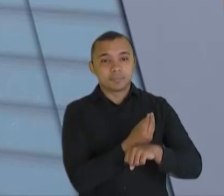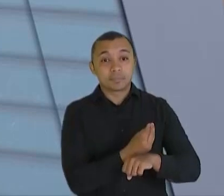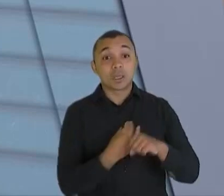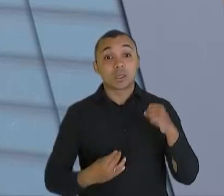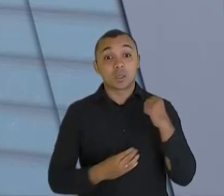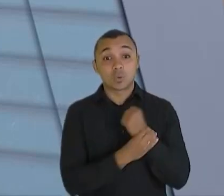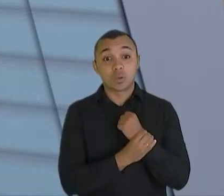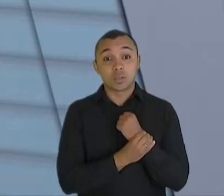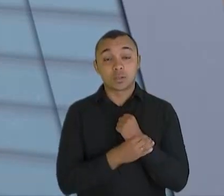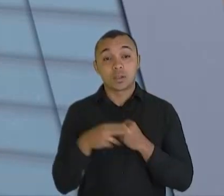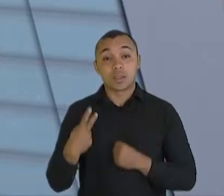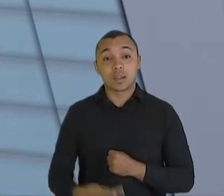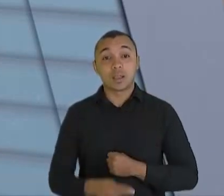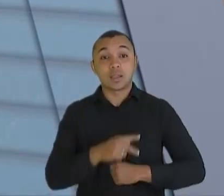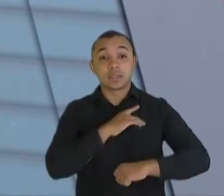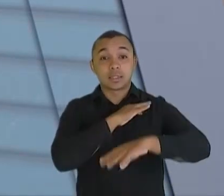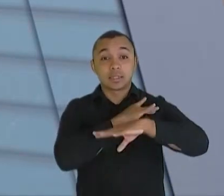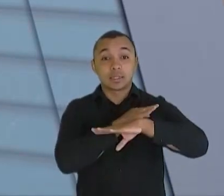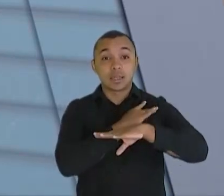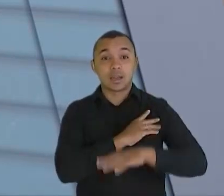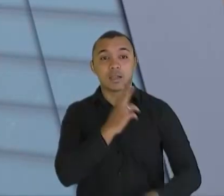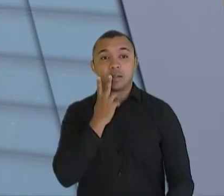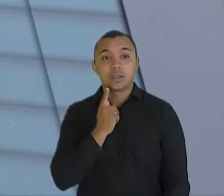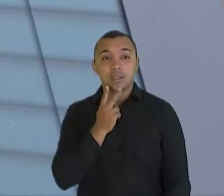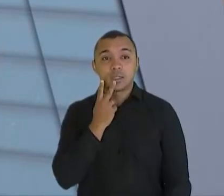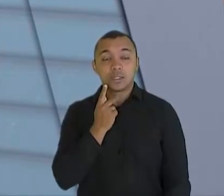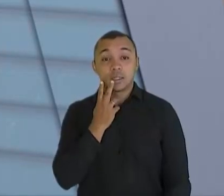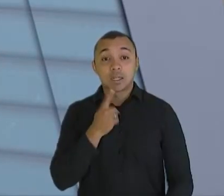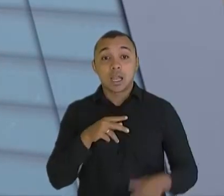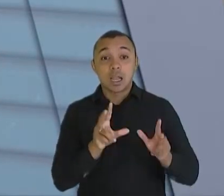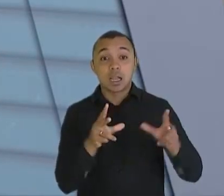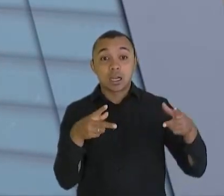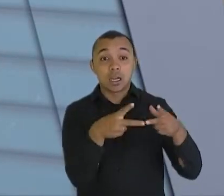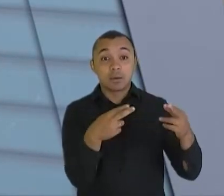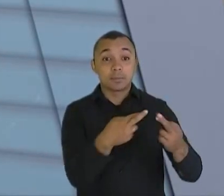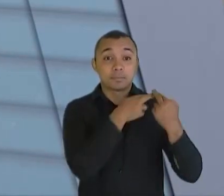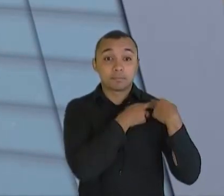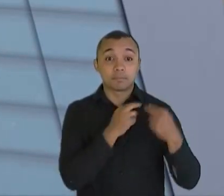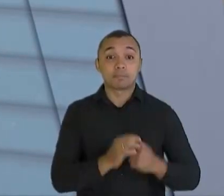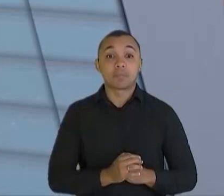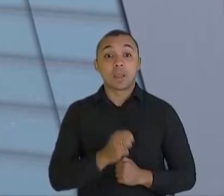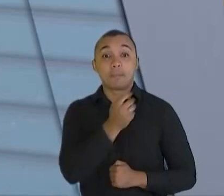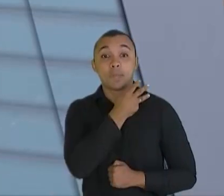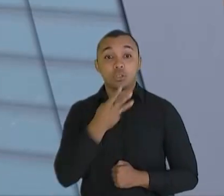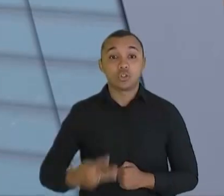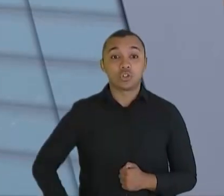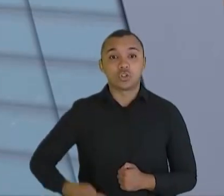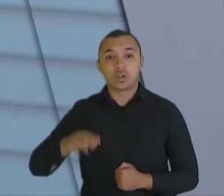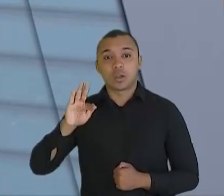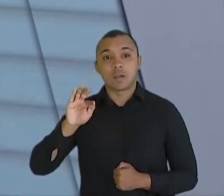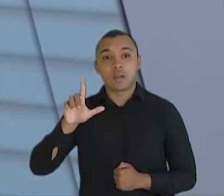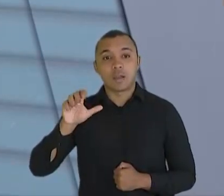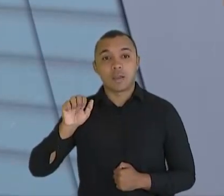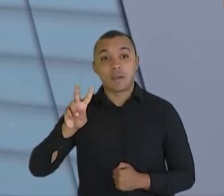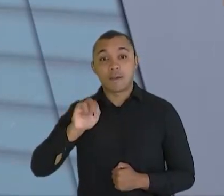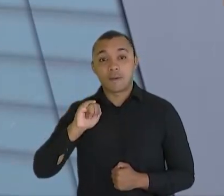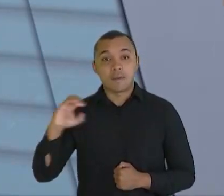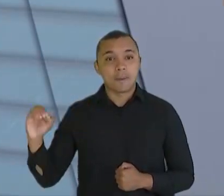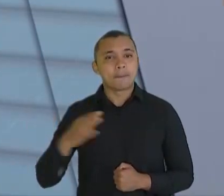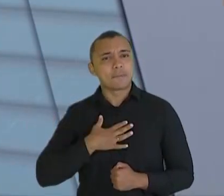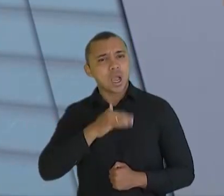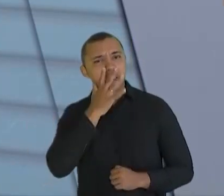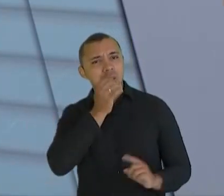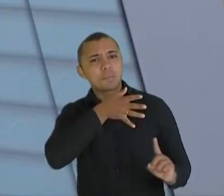Fortaleza. Até a Câmara realizou. O ministro Flávio Dino veio, eu assisti a palestra do